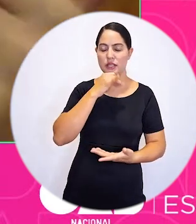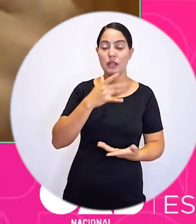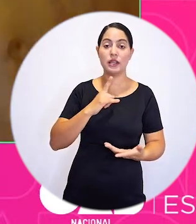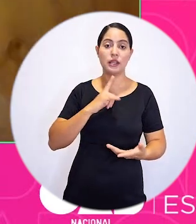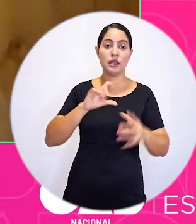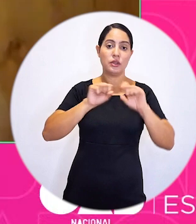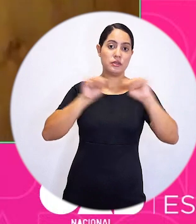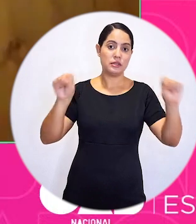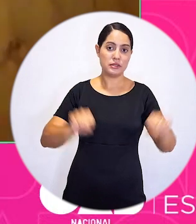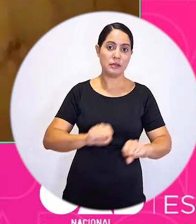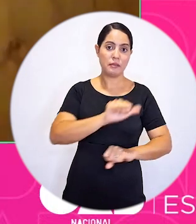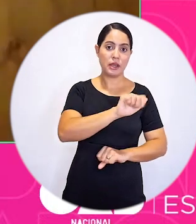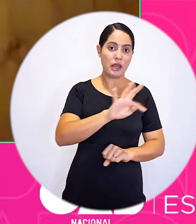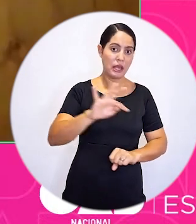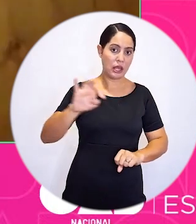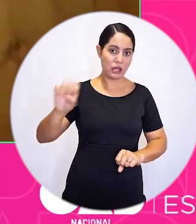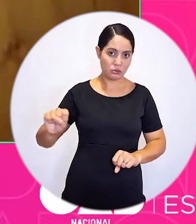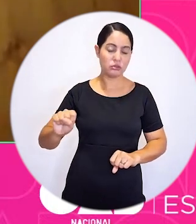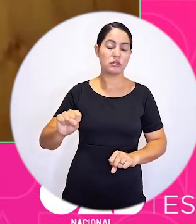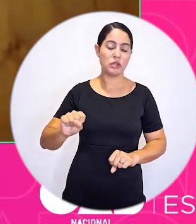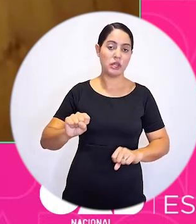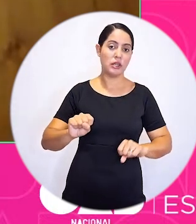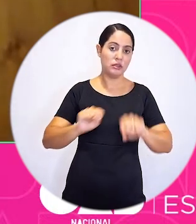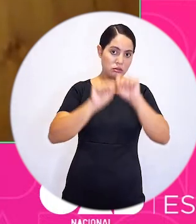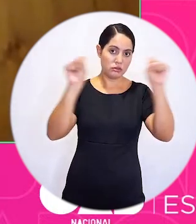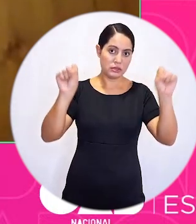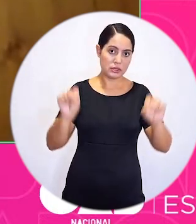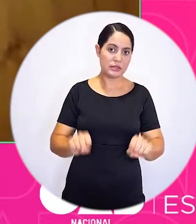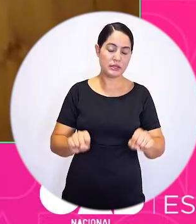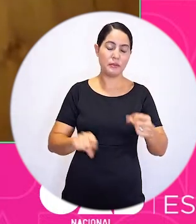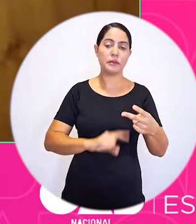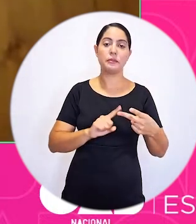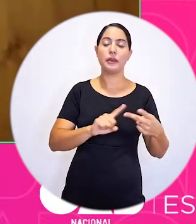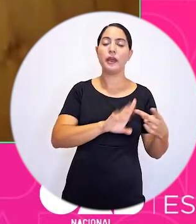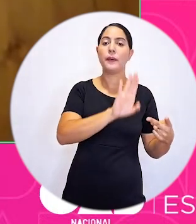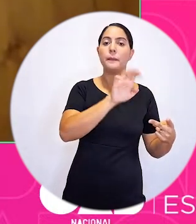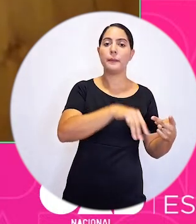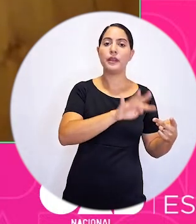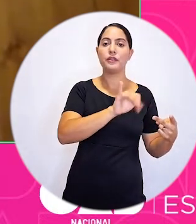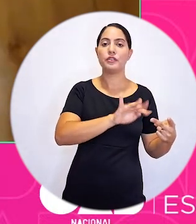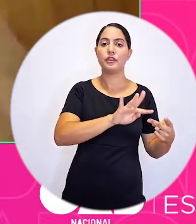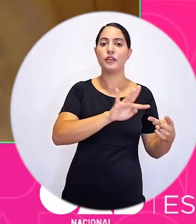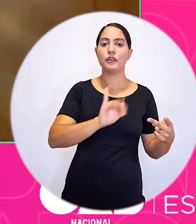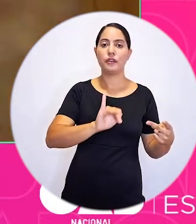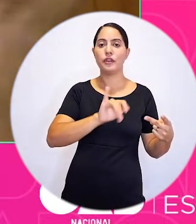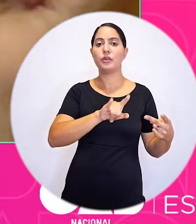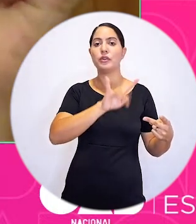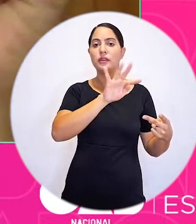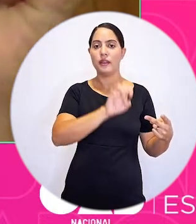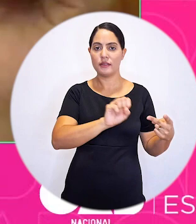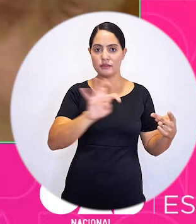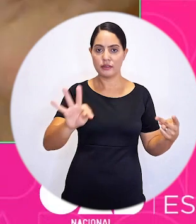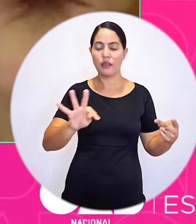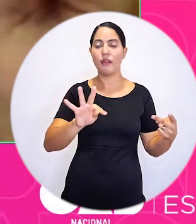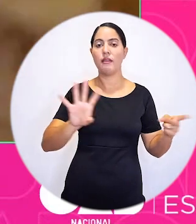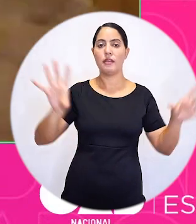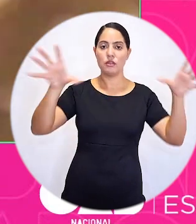por exemplo, o sistema Atos do Superior Tribunal de Justiça, o BEM-TV do TST, que fazem esse tipo